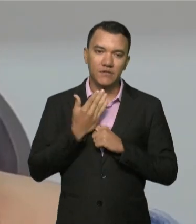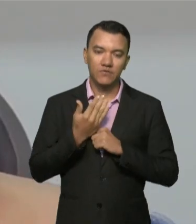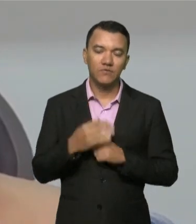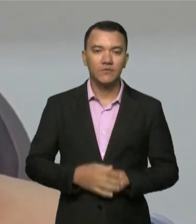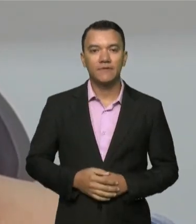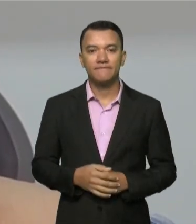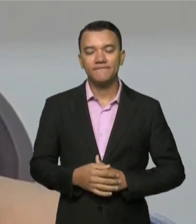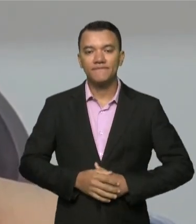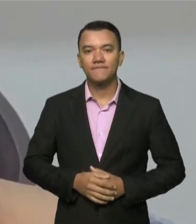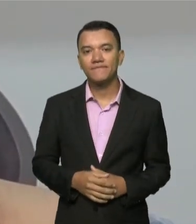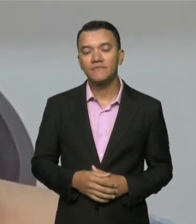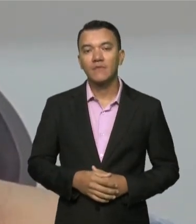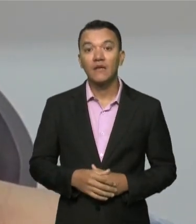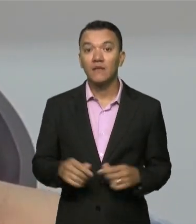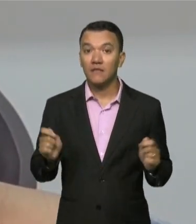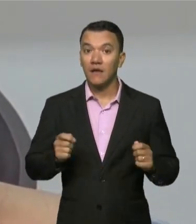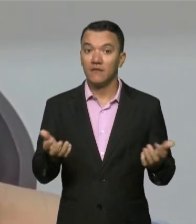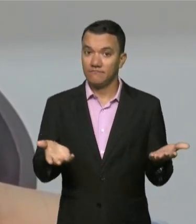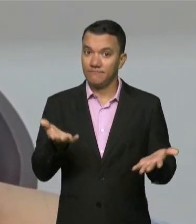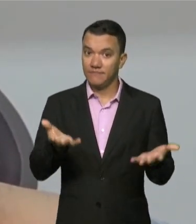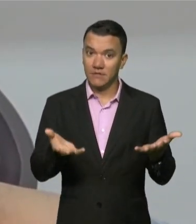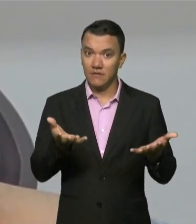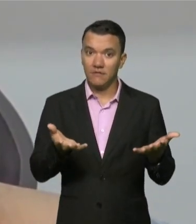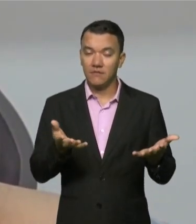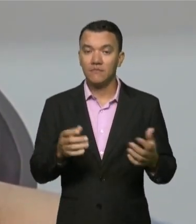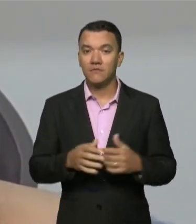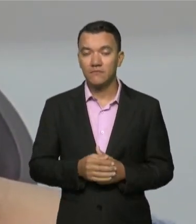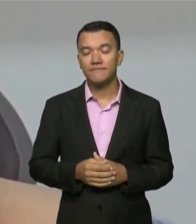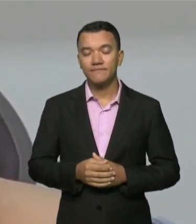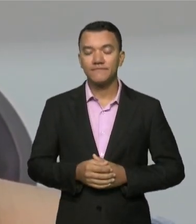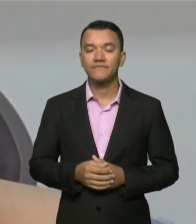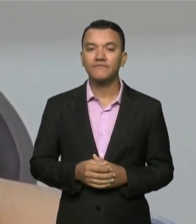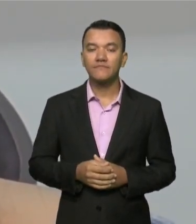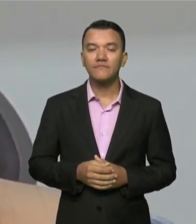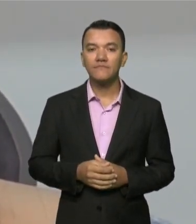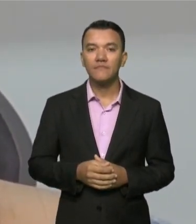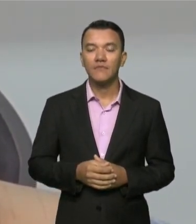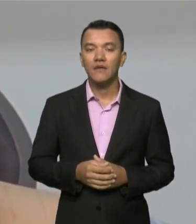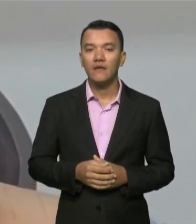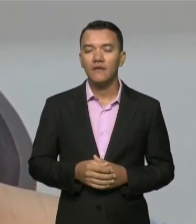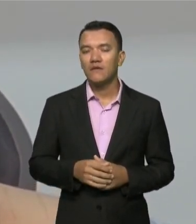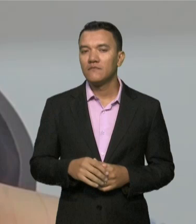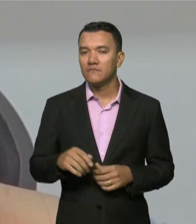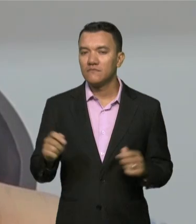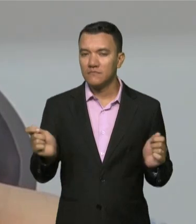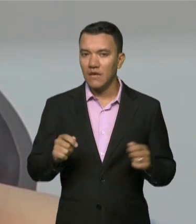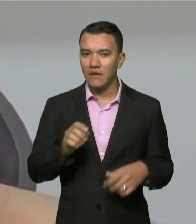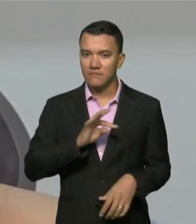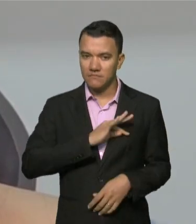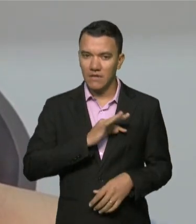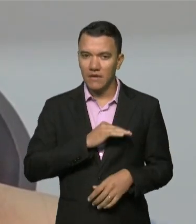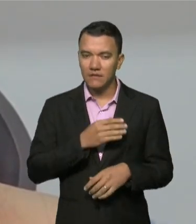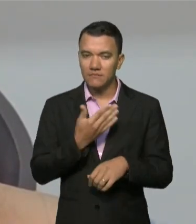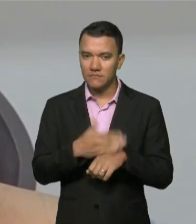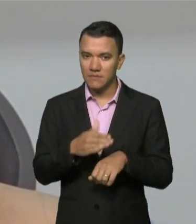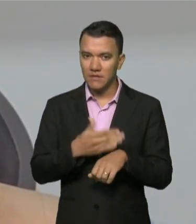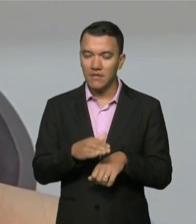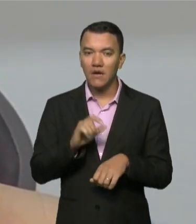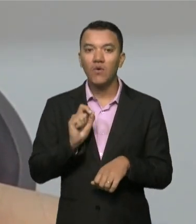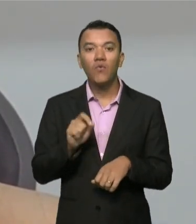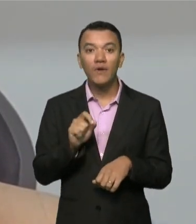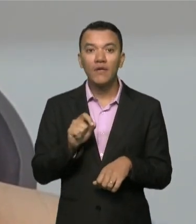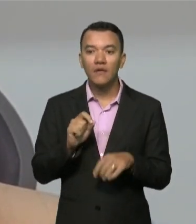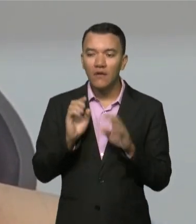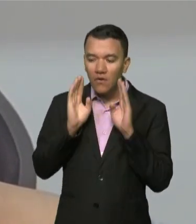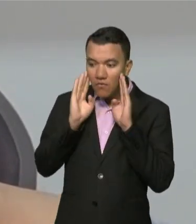consiga manter esse equilíbrio e não perder o controle. Existe uma técnica chamada Mindfulness, que significa concentração